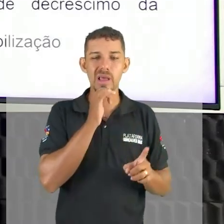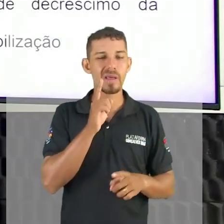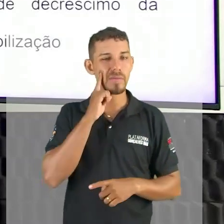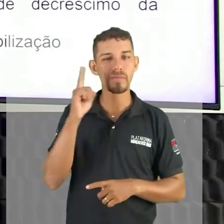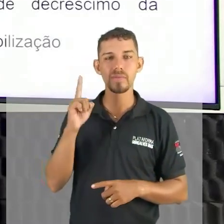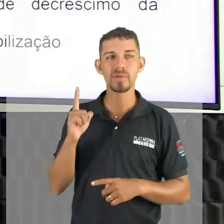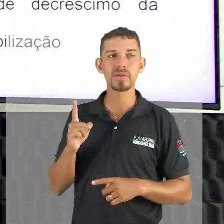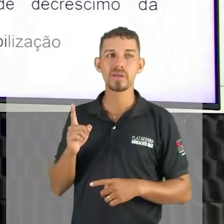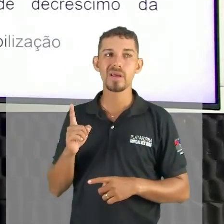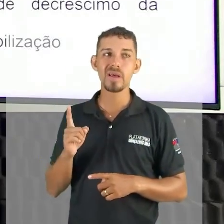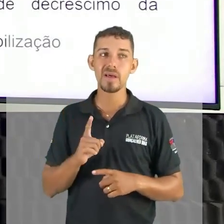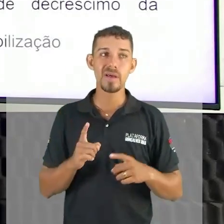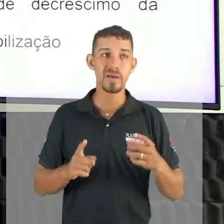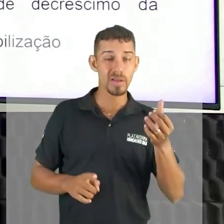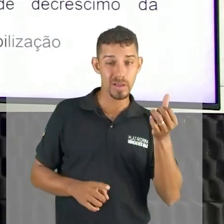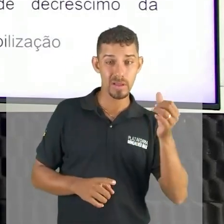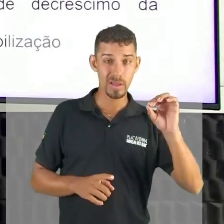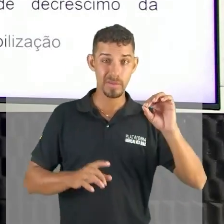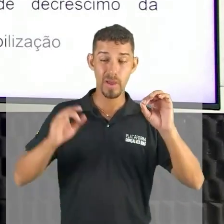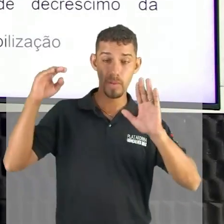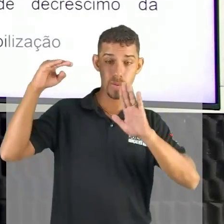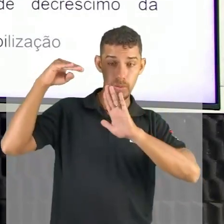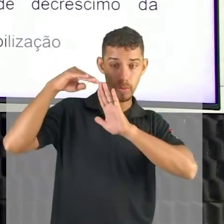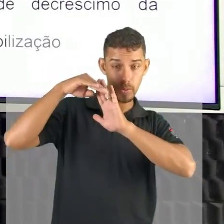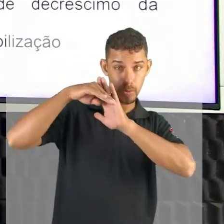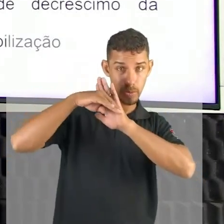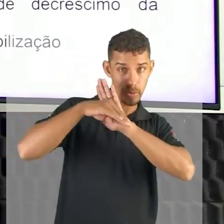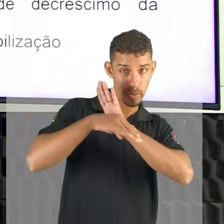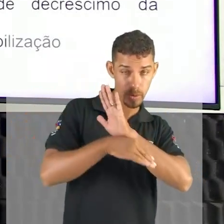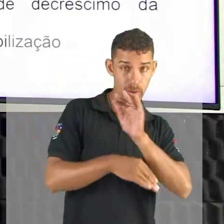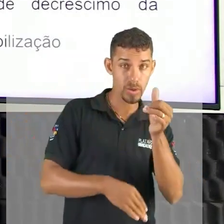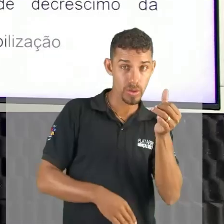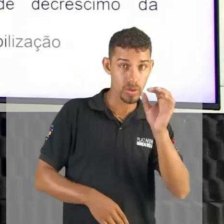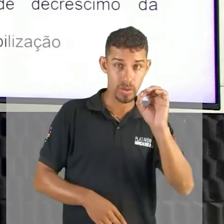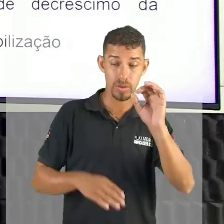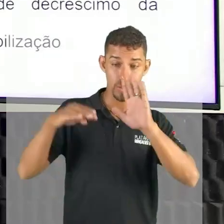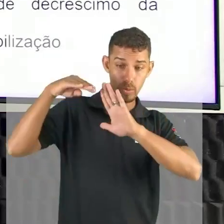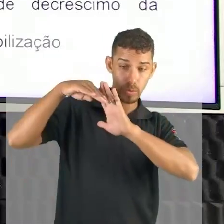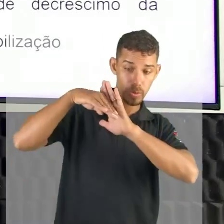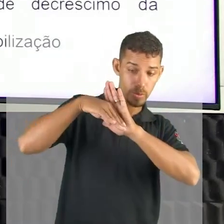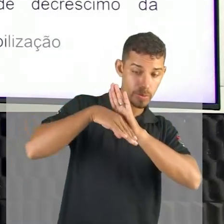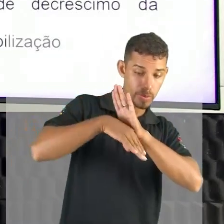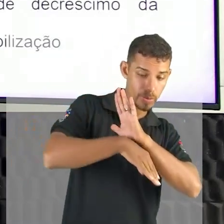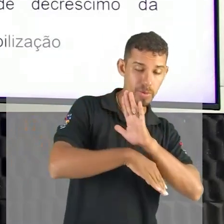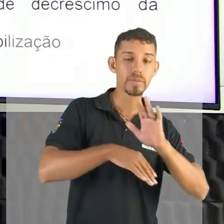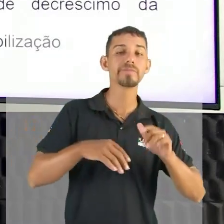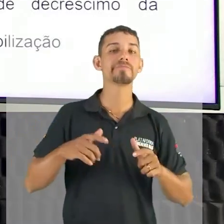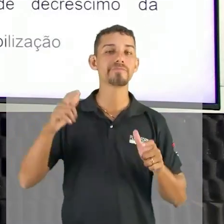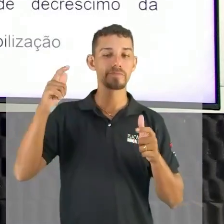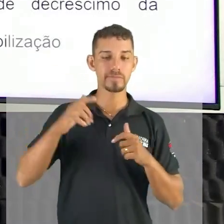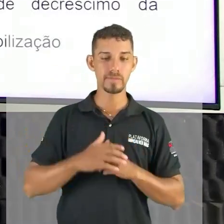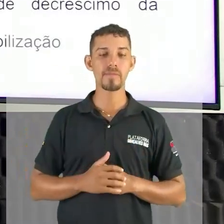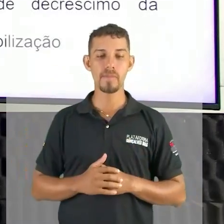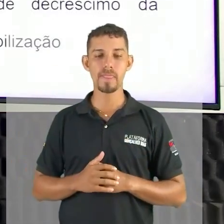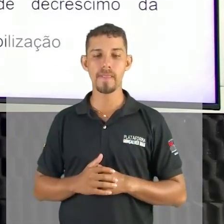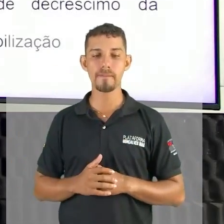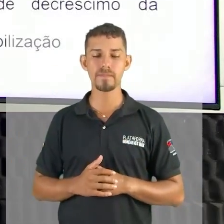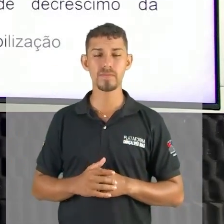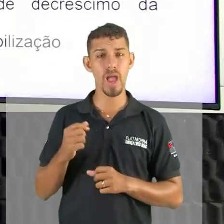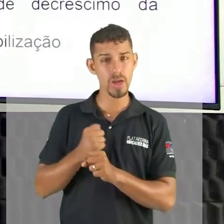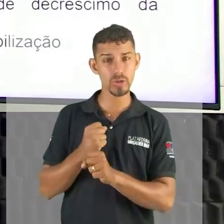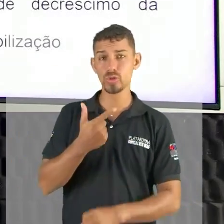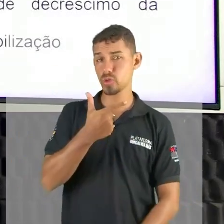a partir dos anos 60 a natalidade vai diminuir, tanto que o crescimento populacional também decai. Este